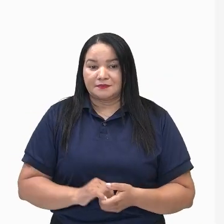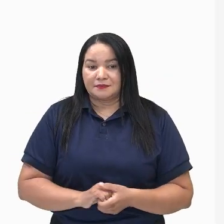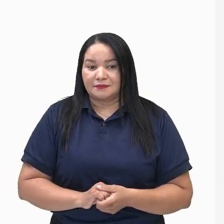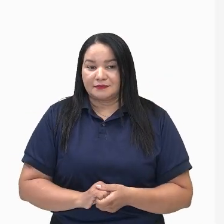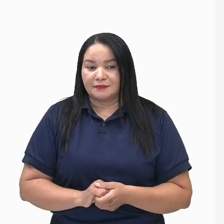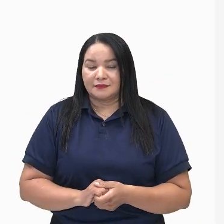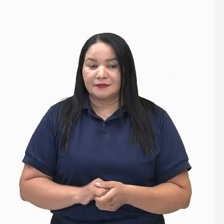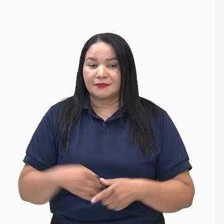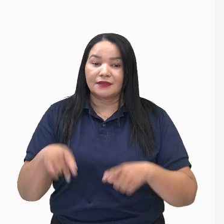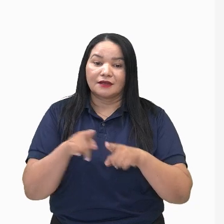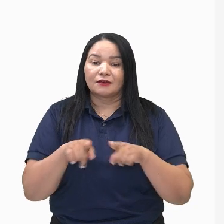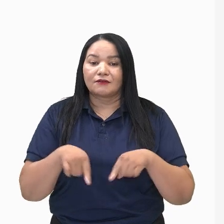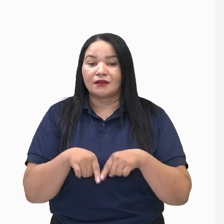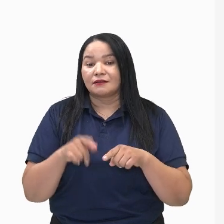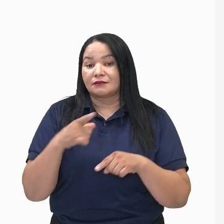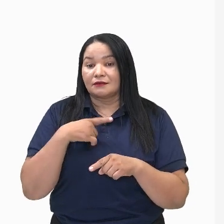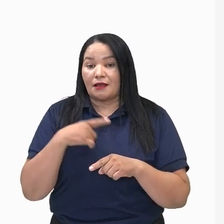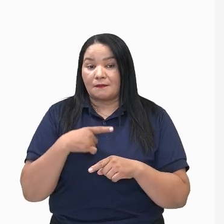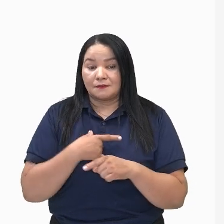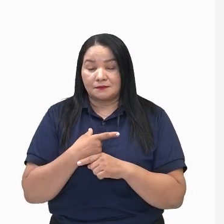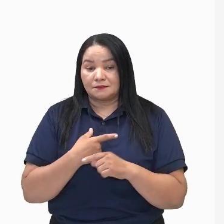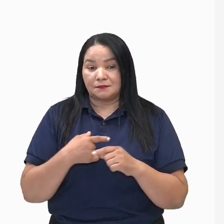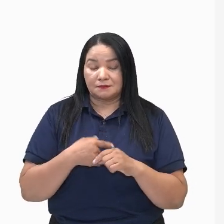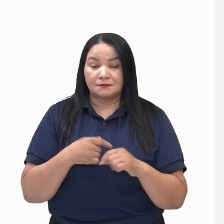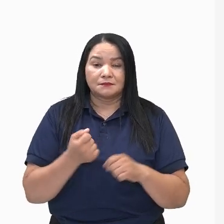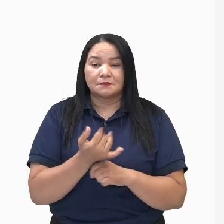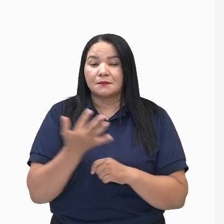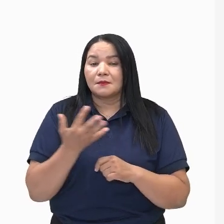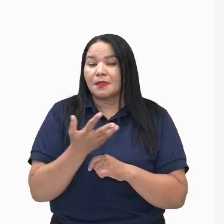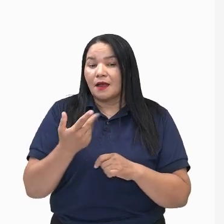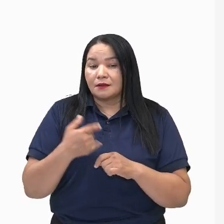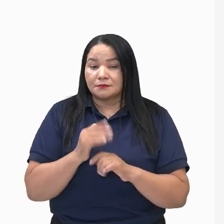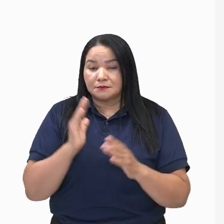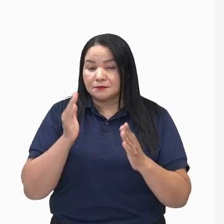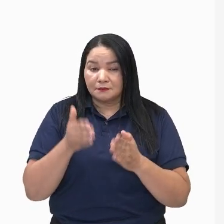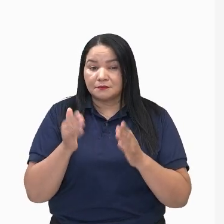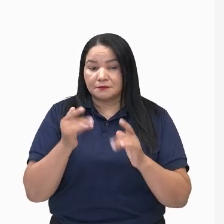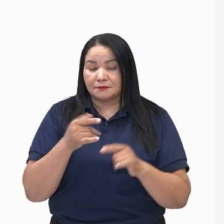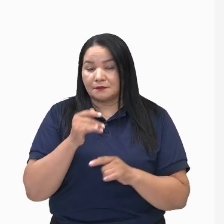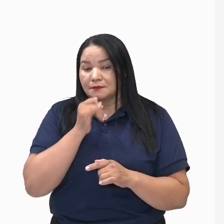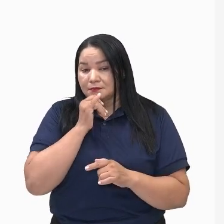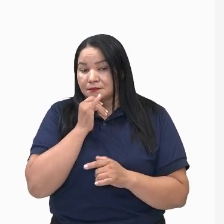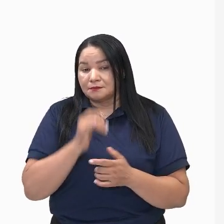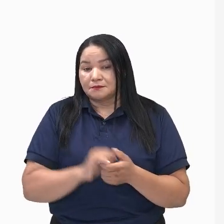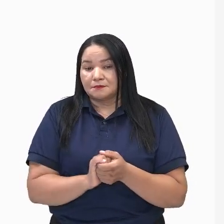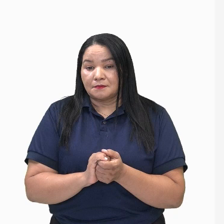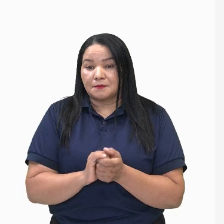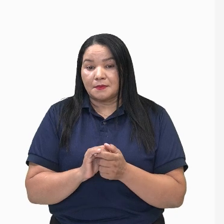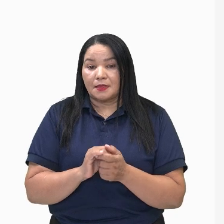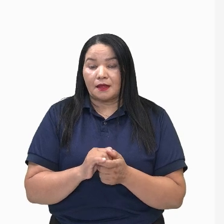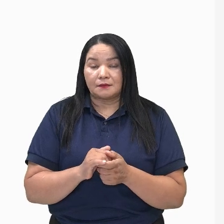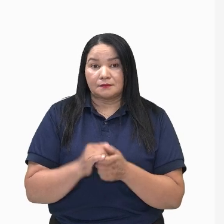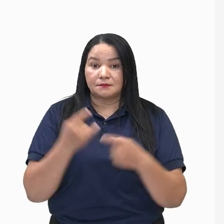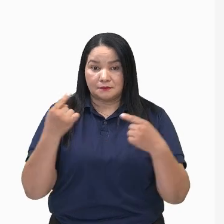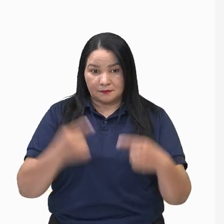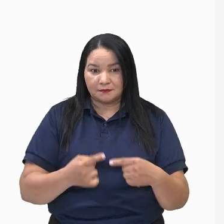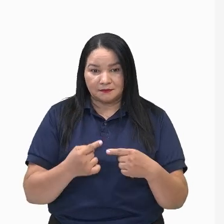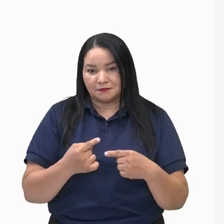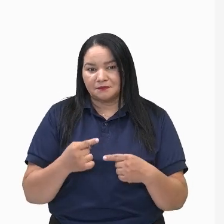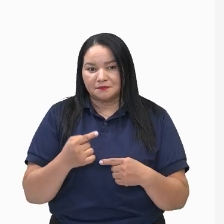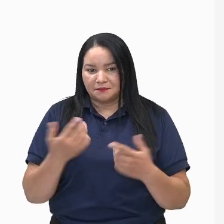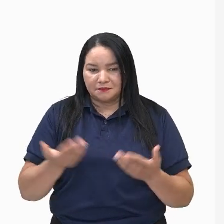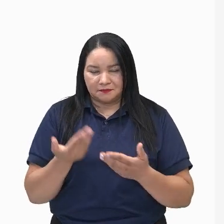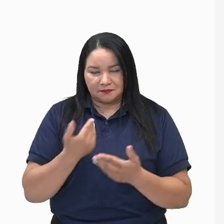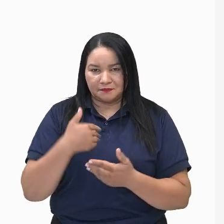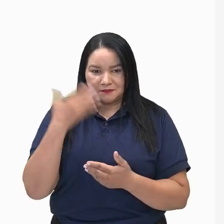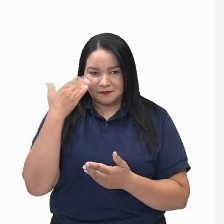quadra de tênis ela tem dimensões específicas para garantir a consistência nas competições. Para a gente entender aí, olha, as dimensões,